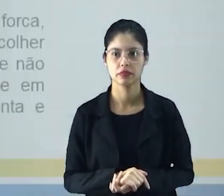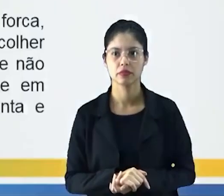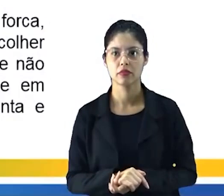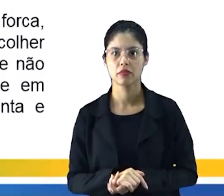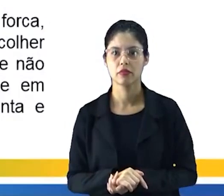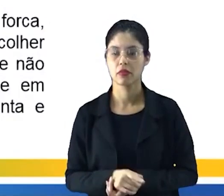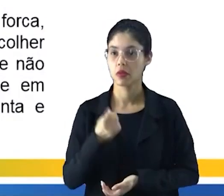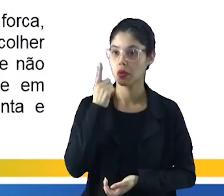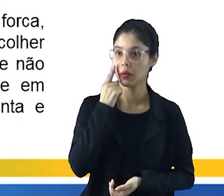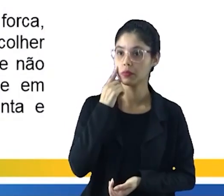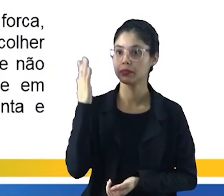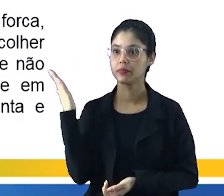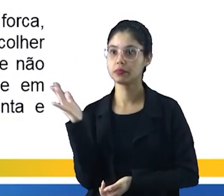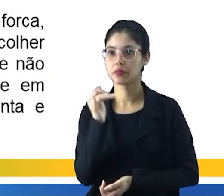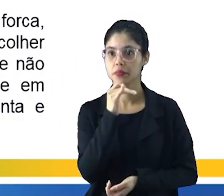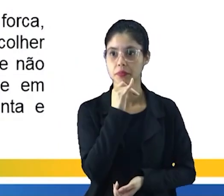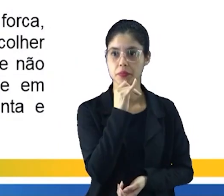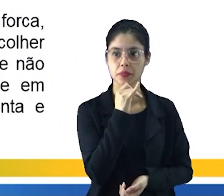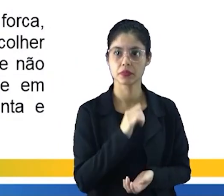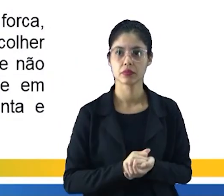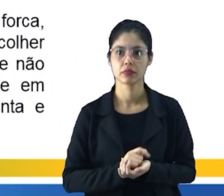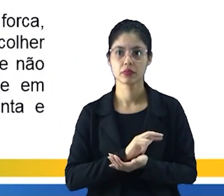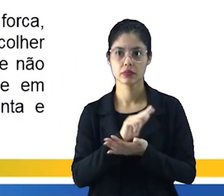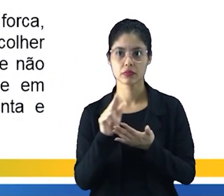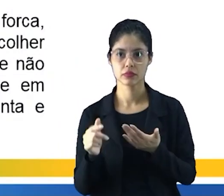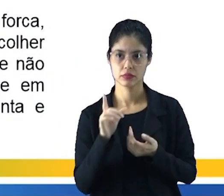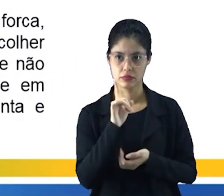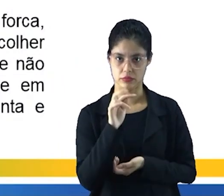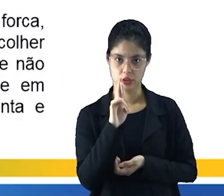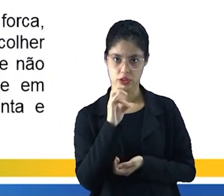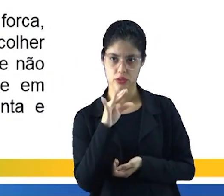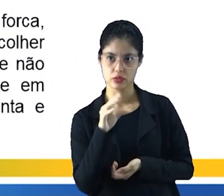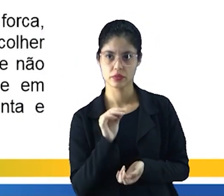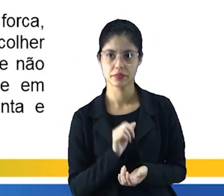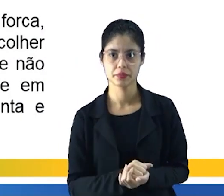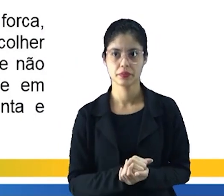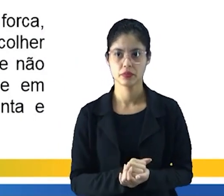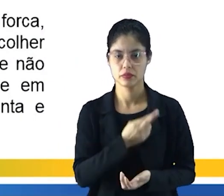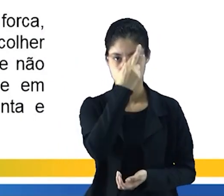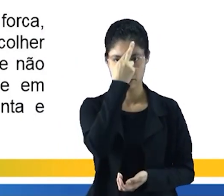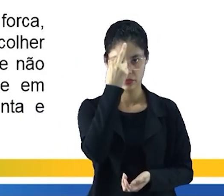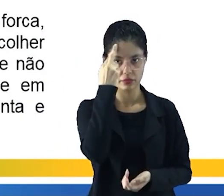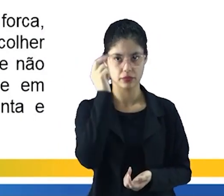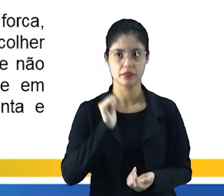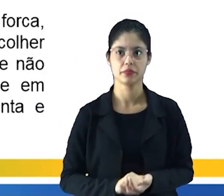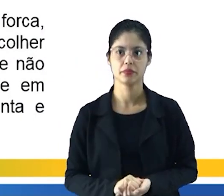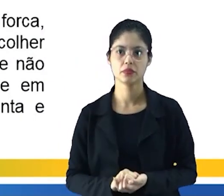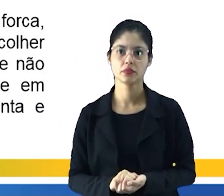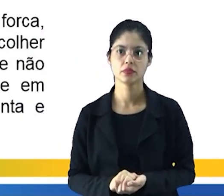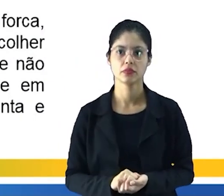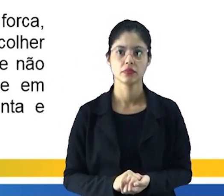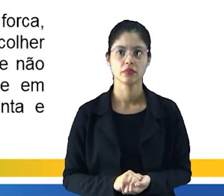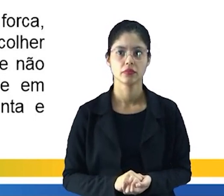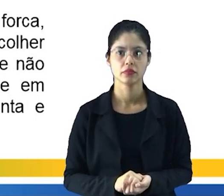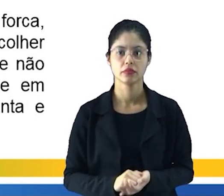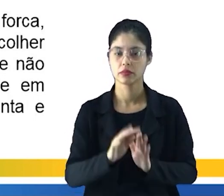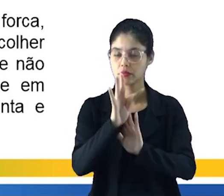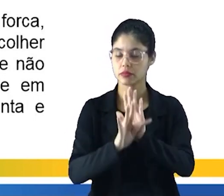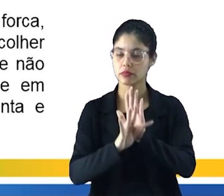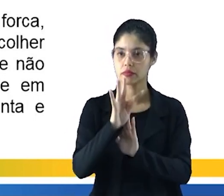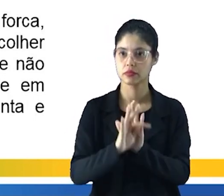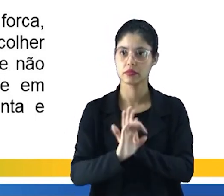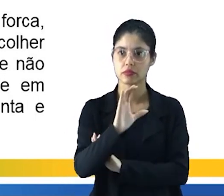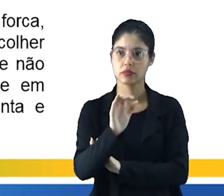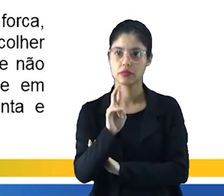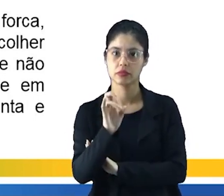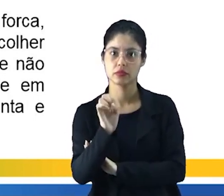Então, olha aqui um exemplo de variação diacrônica, né, de variação histórica. Nós temos um texto